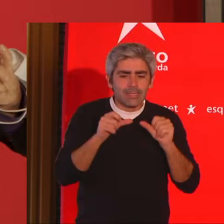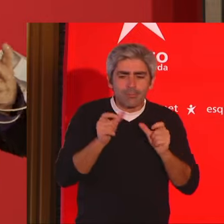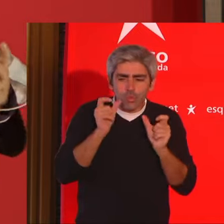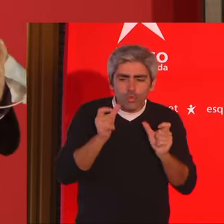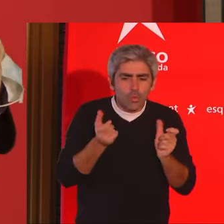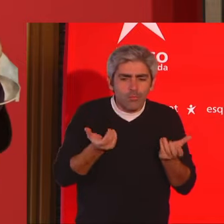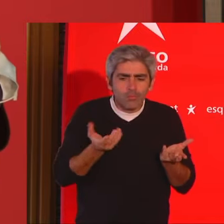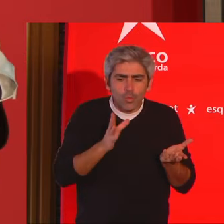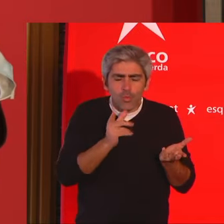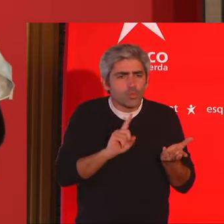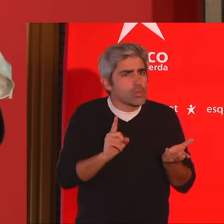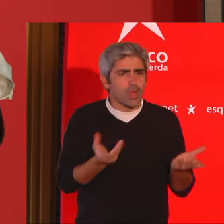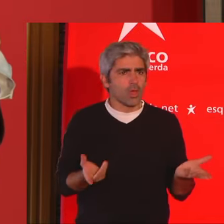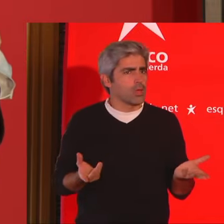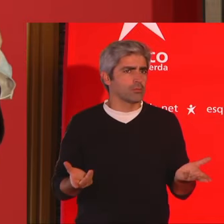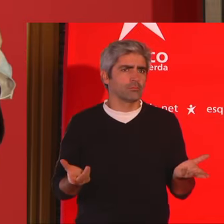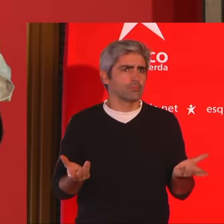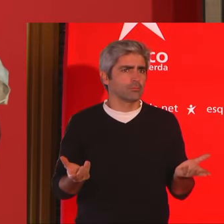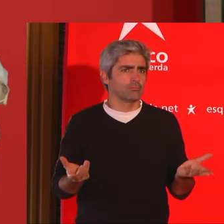controle.